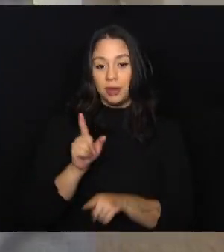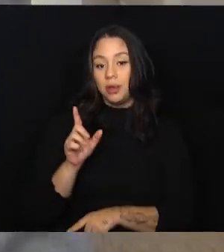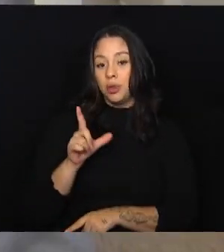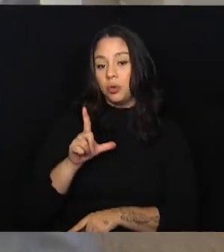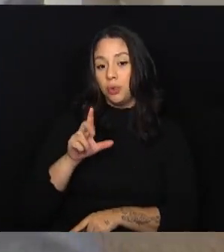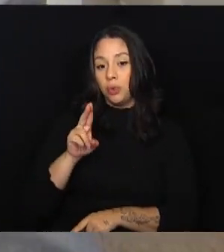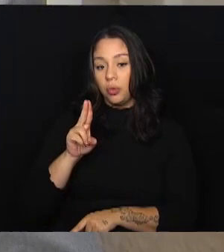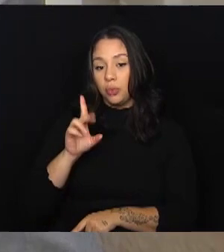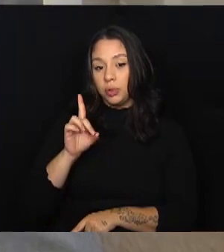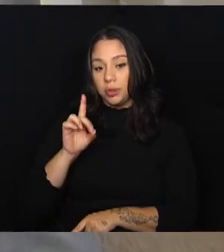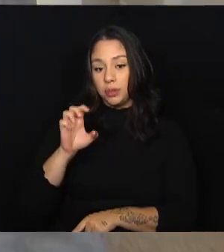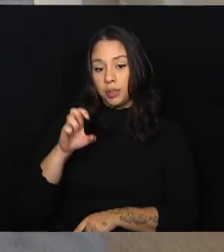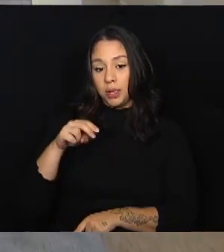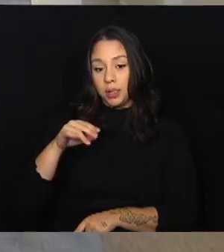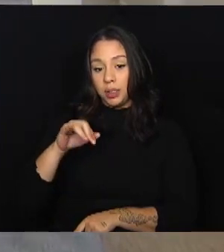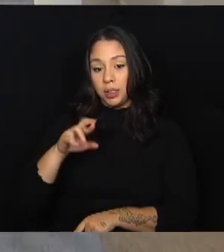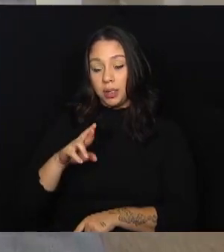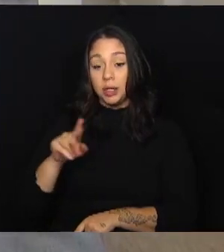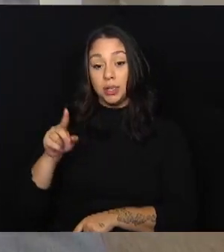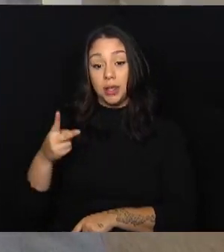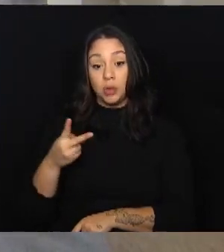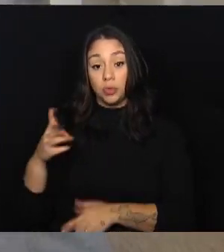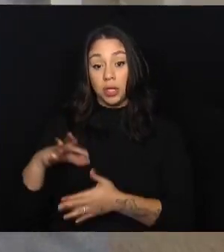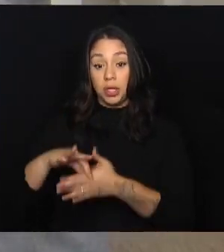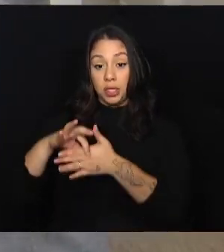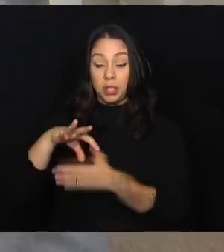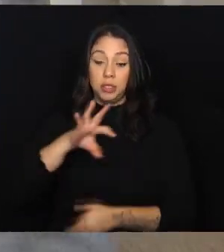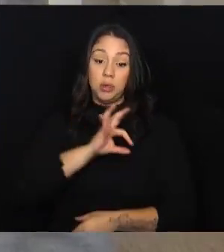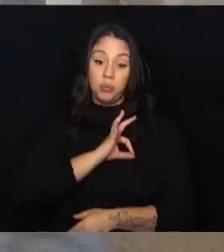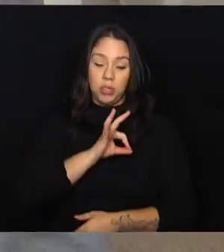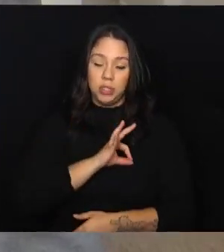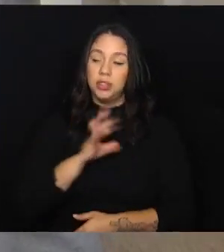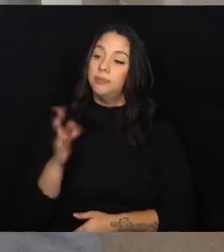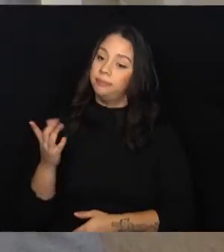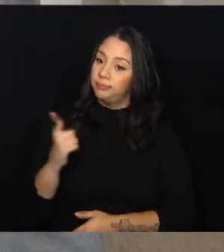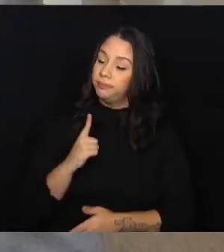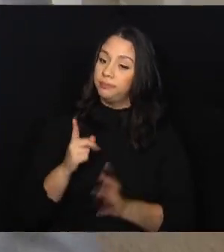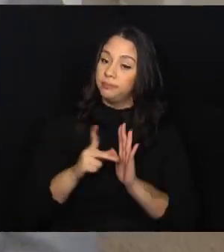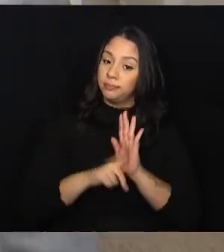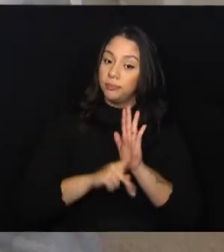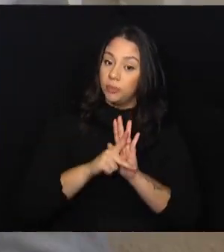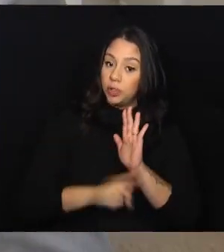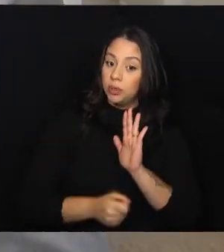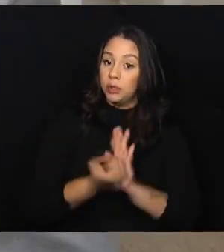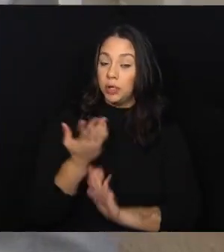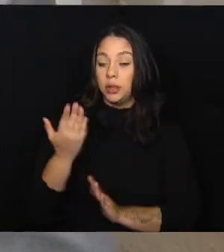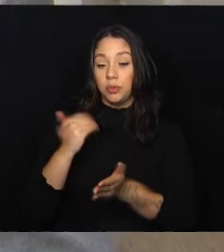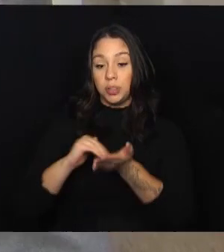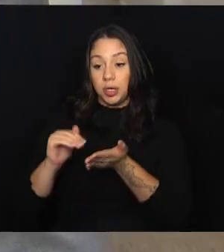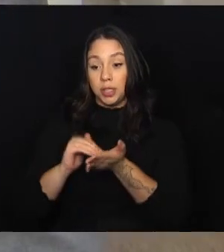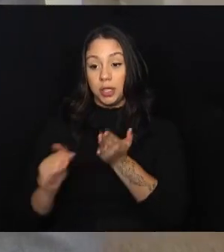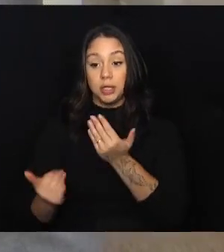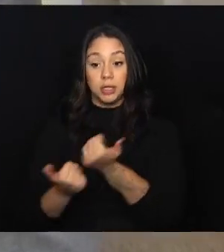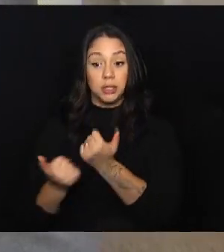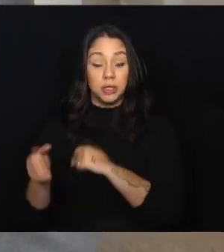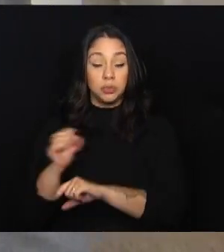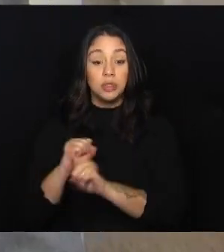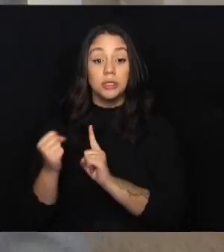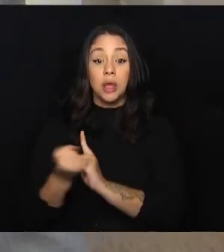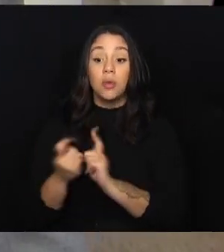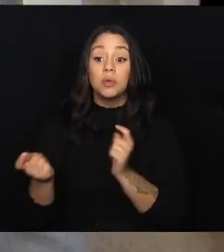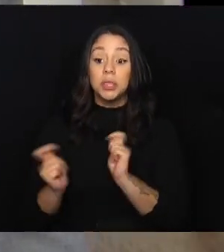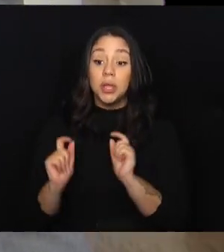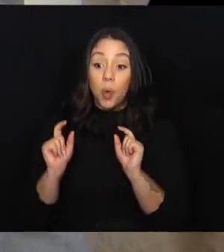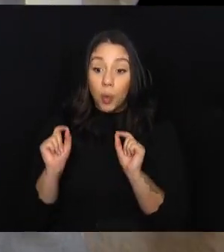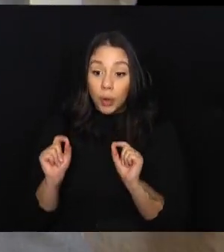o nome dele também do coronel ludenir eh trouxeram essa demanda para que a gente pudesse junto a assistente social a Secretaria